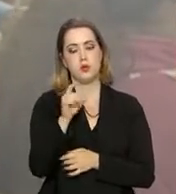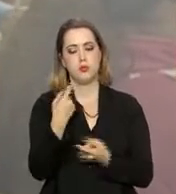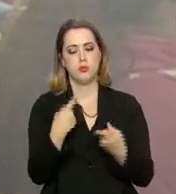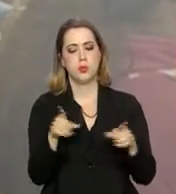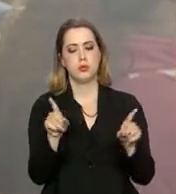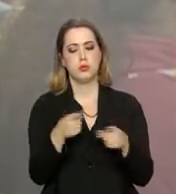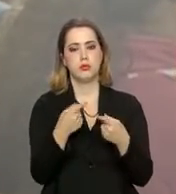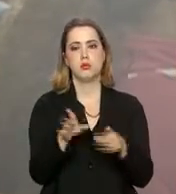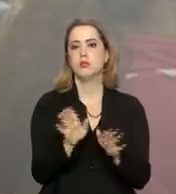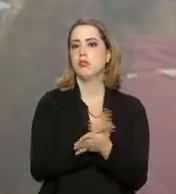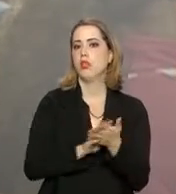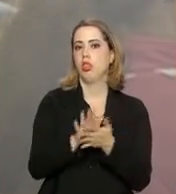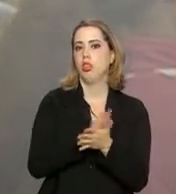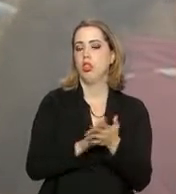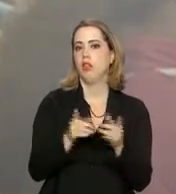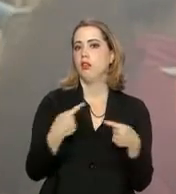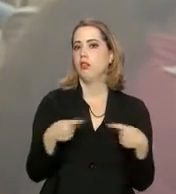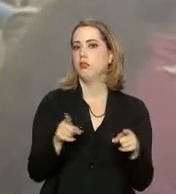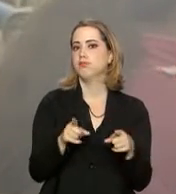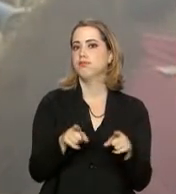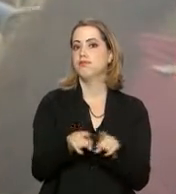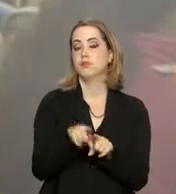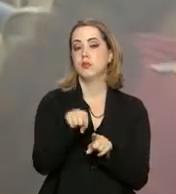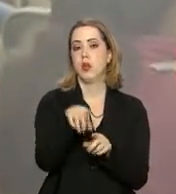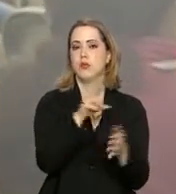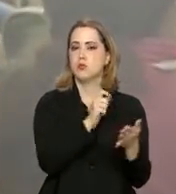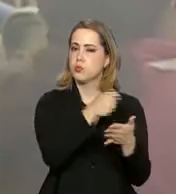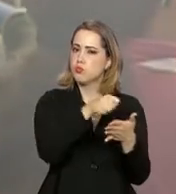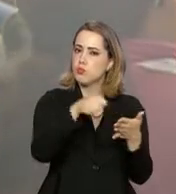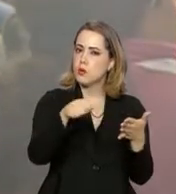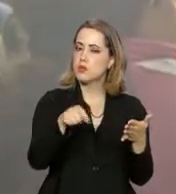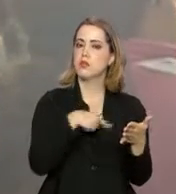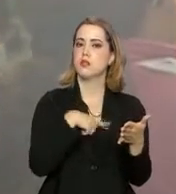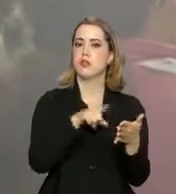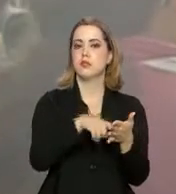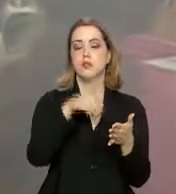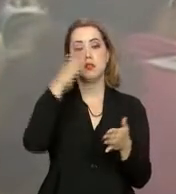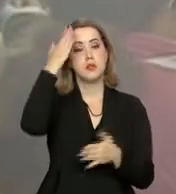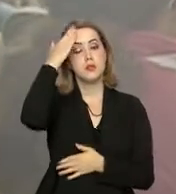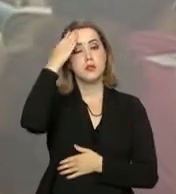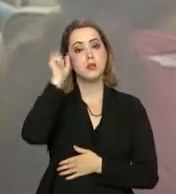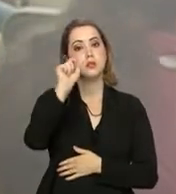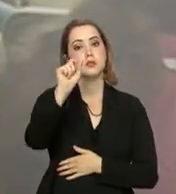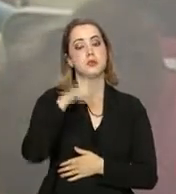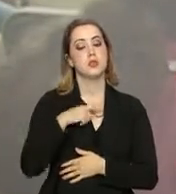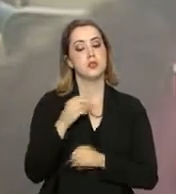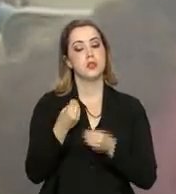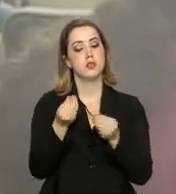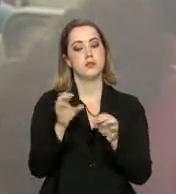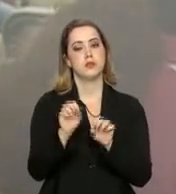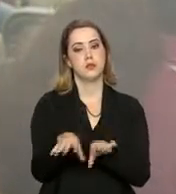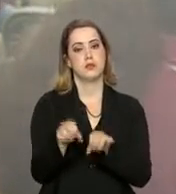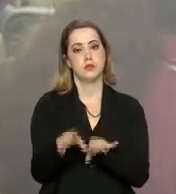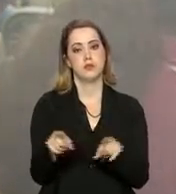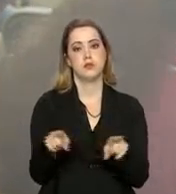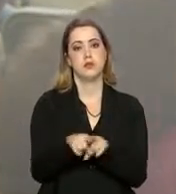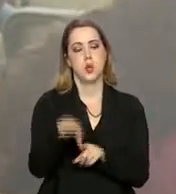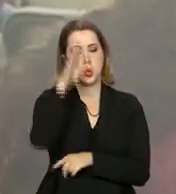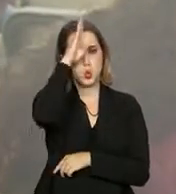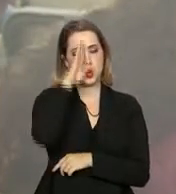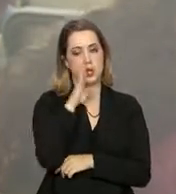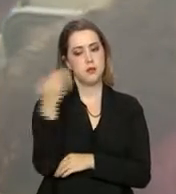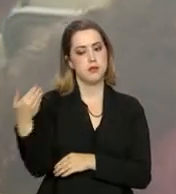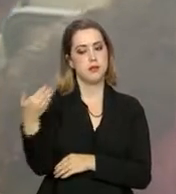instrumento nem aí ele teve um clube que tinha fazendo ela tava dando aqui e gratuíta